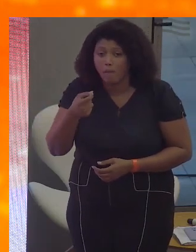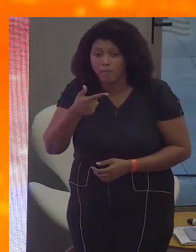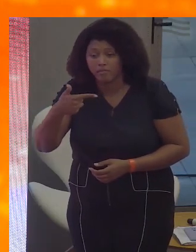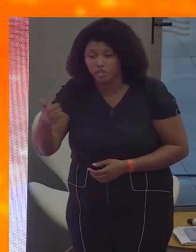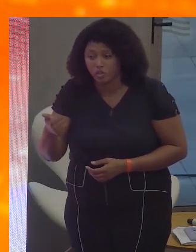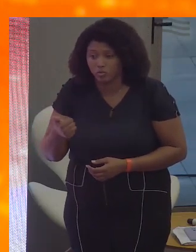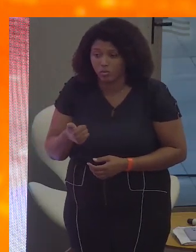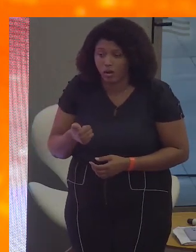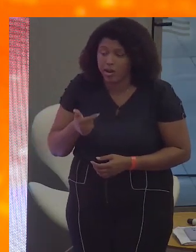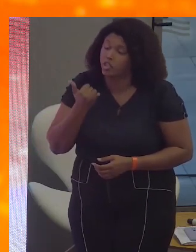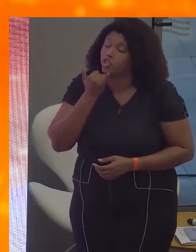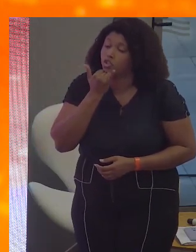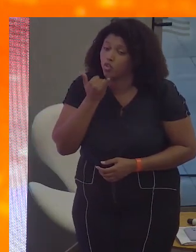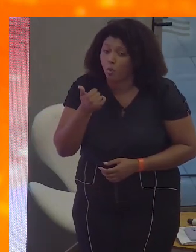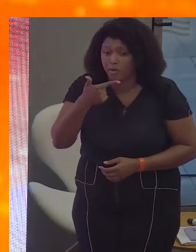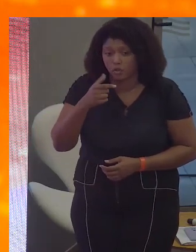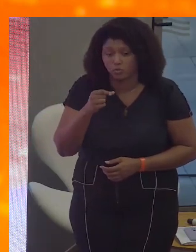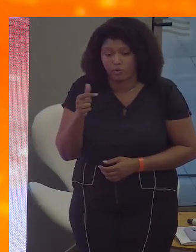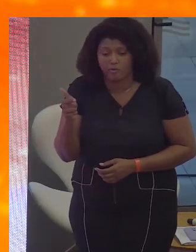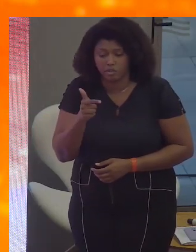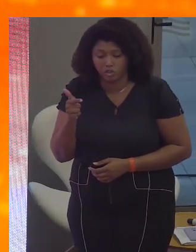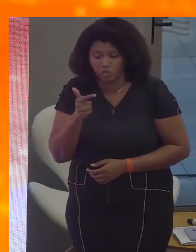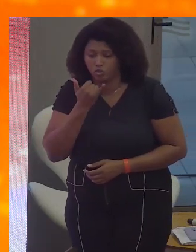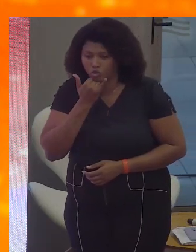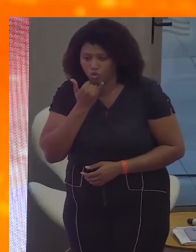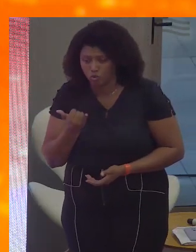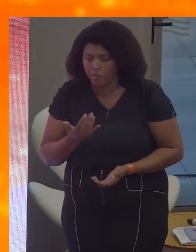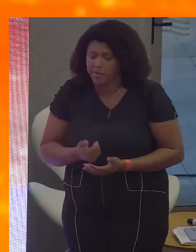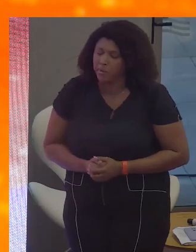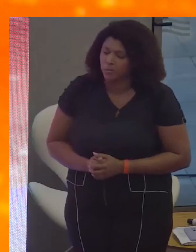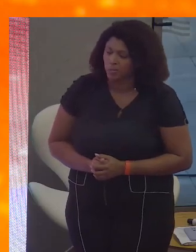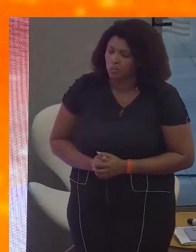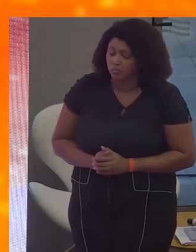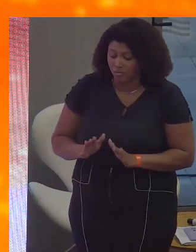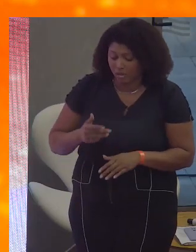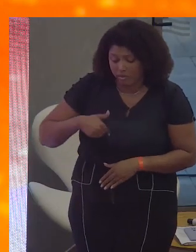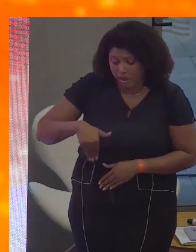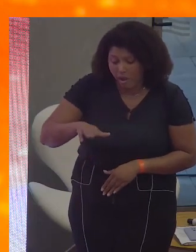Não, 2022, minto, acabaram de fazer 2 anos.